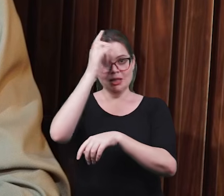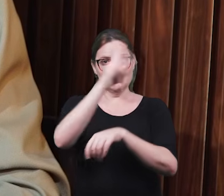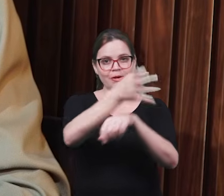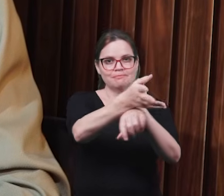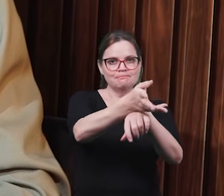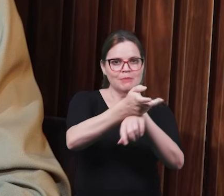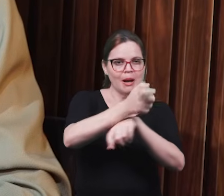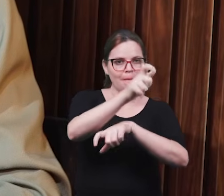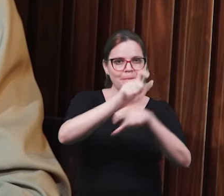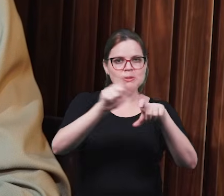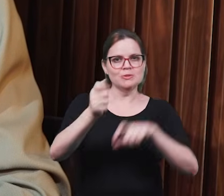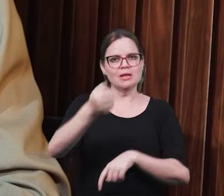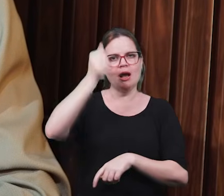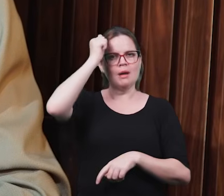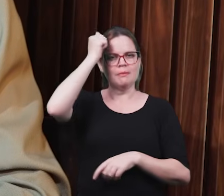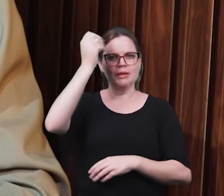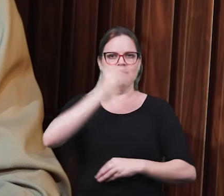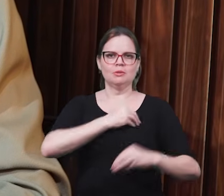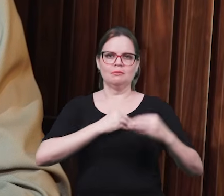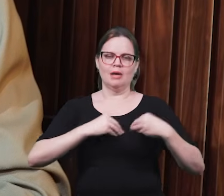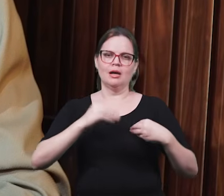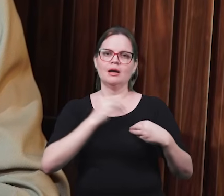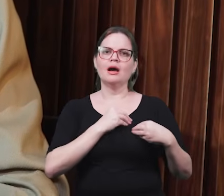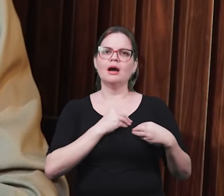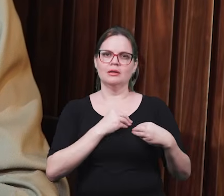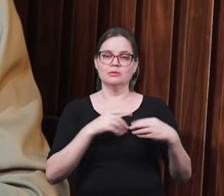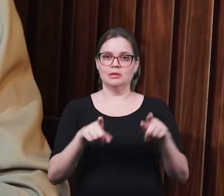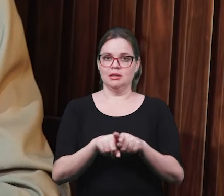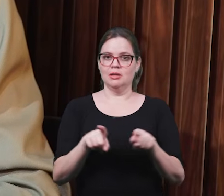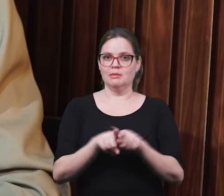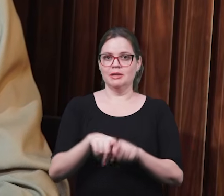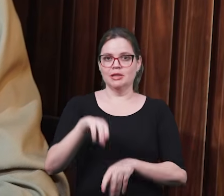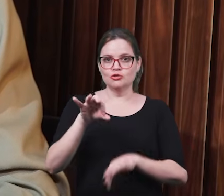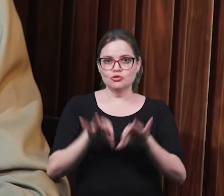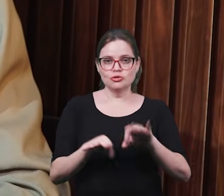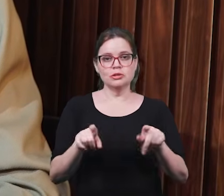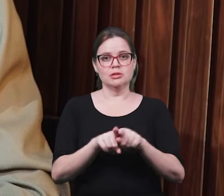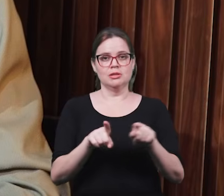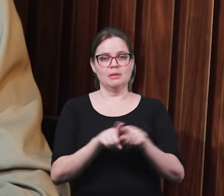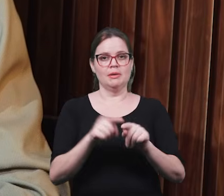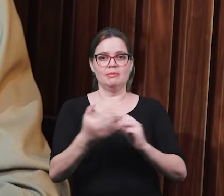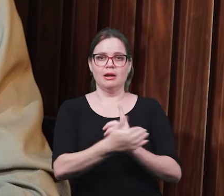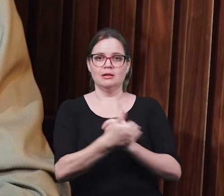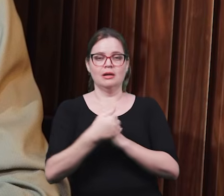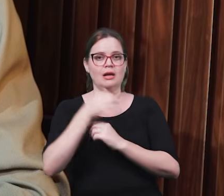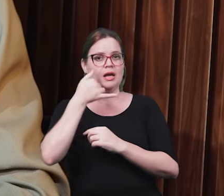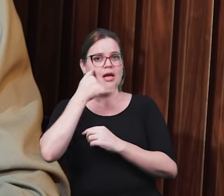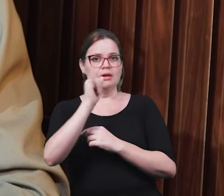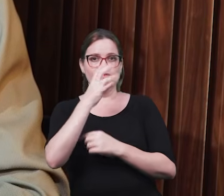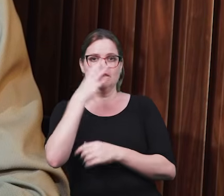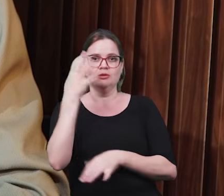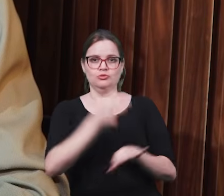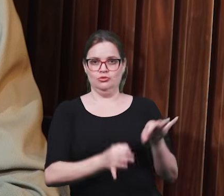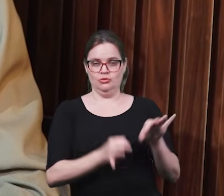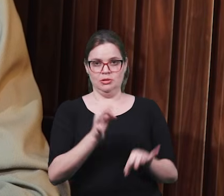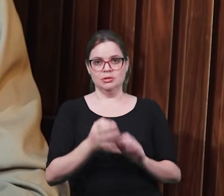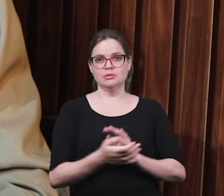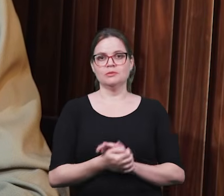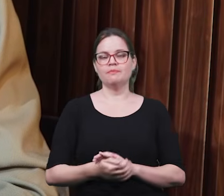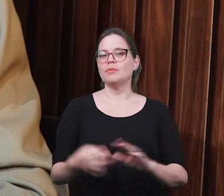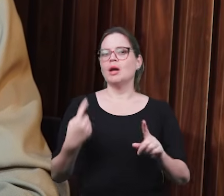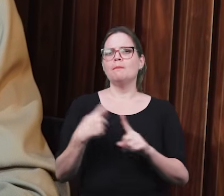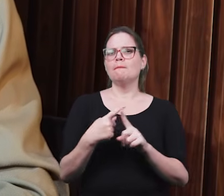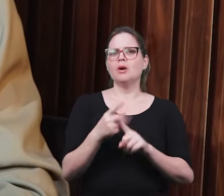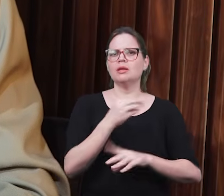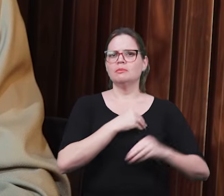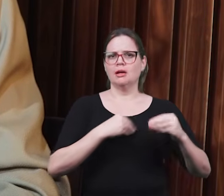da justiça e do juízo. Por que do pecado? Porque todos pecaram e destituídos foram da glória de Deus. Da